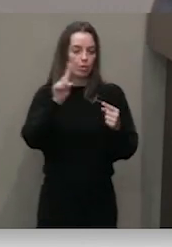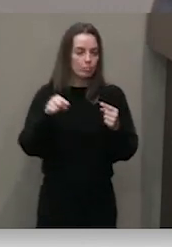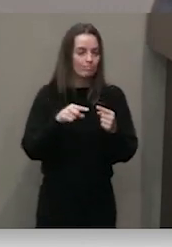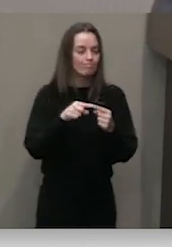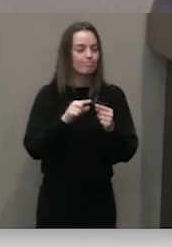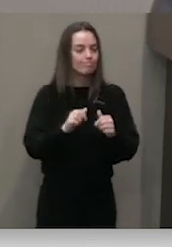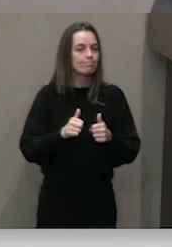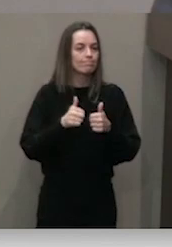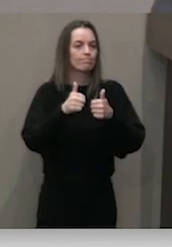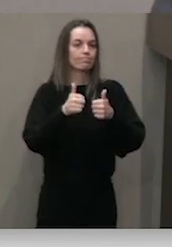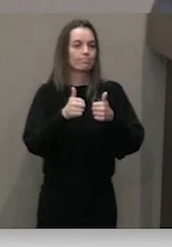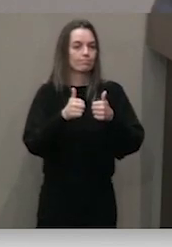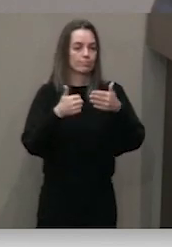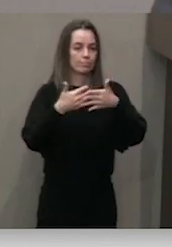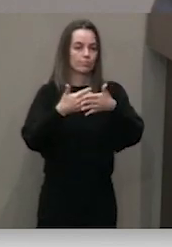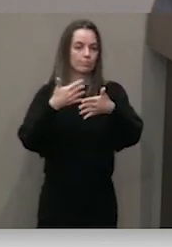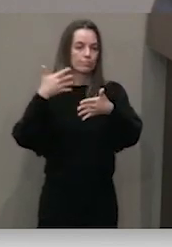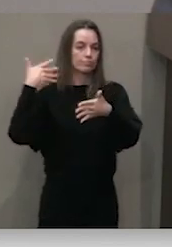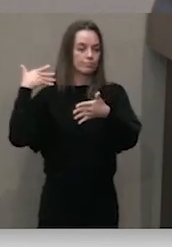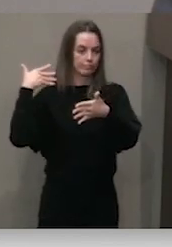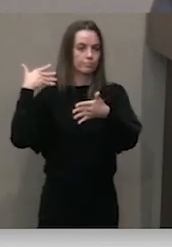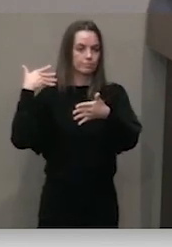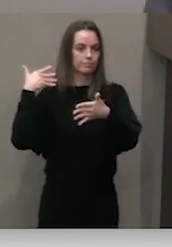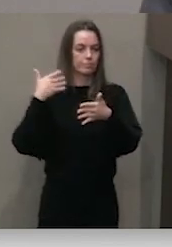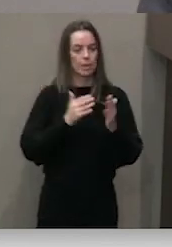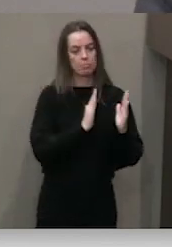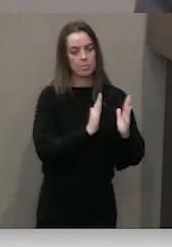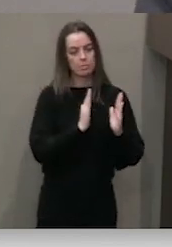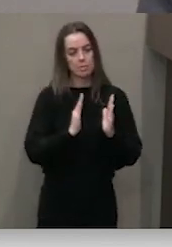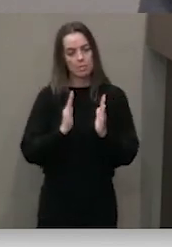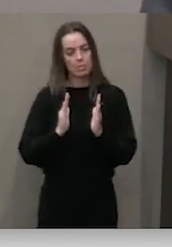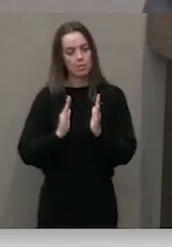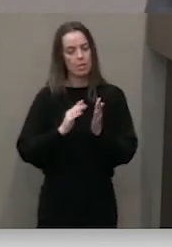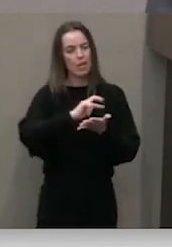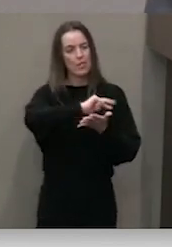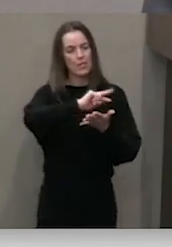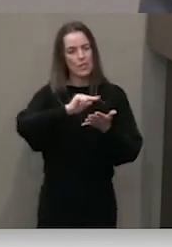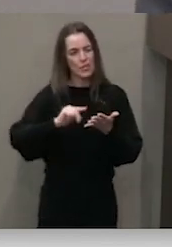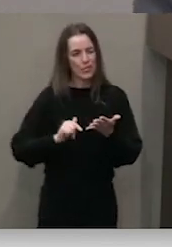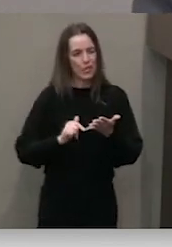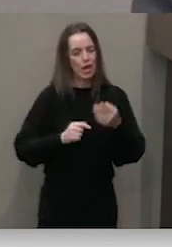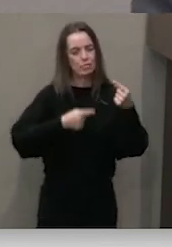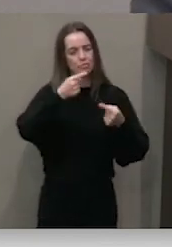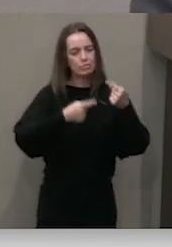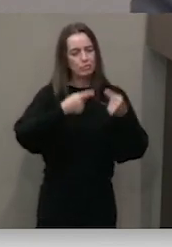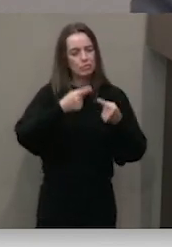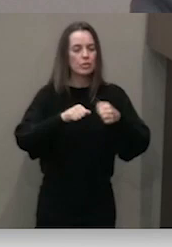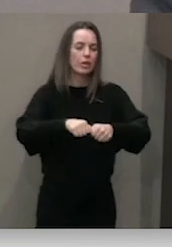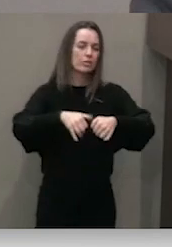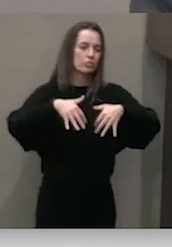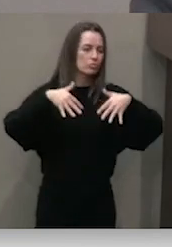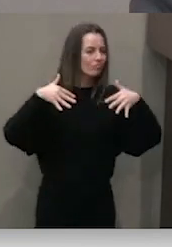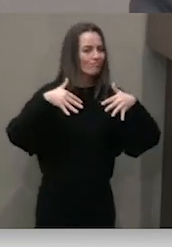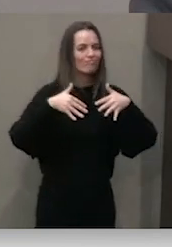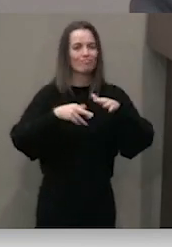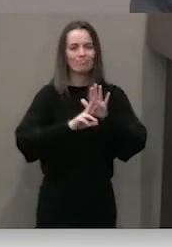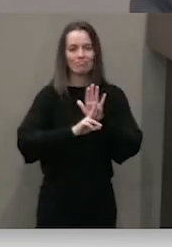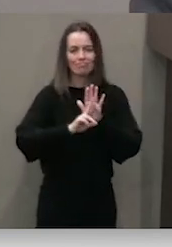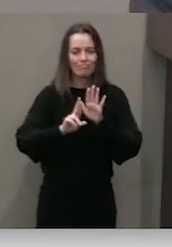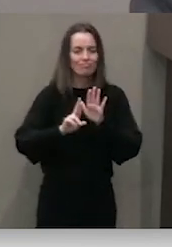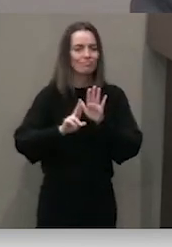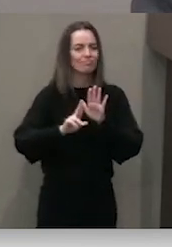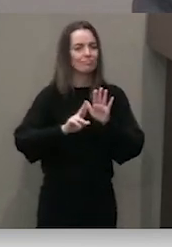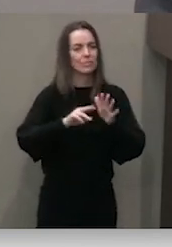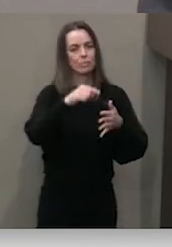alcançadas nas etapas anteriores, com uma série de discussões, com audiências públicas, com representações,